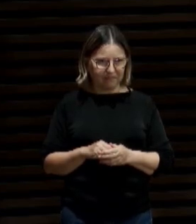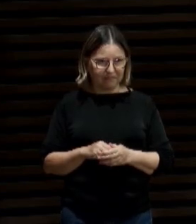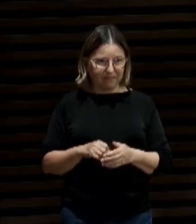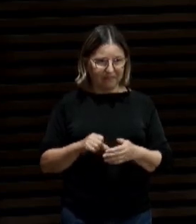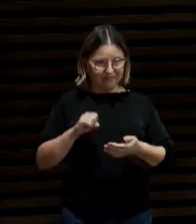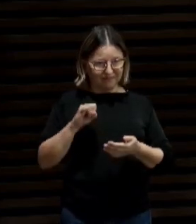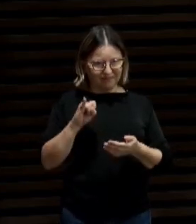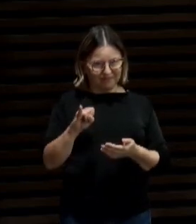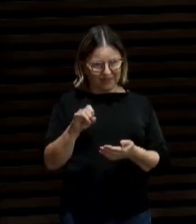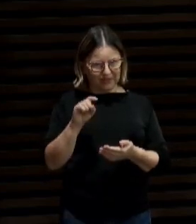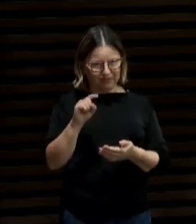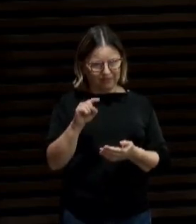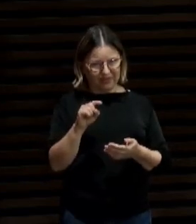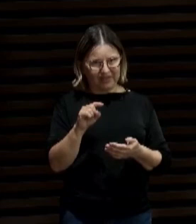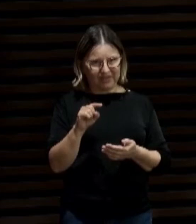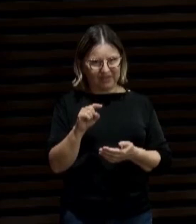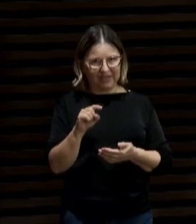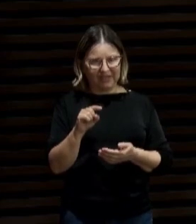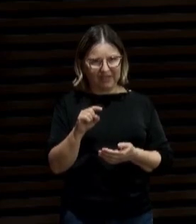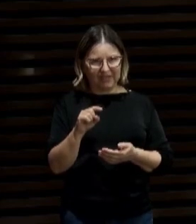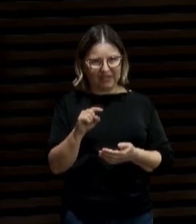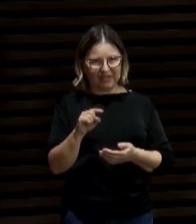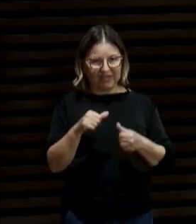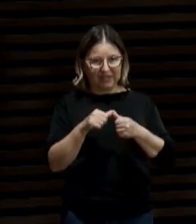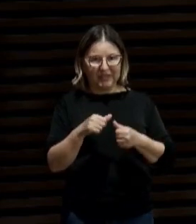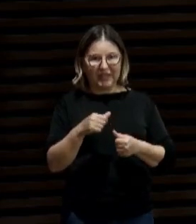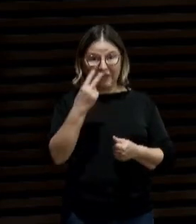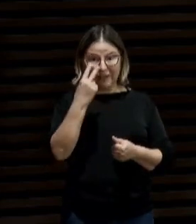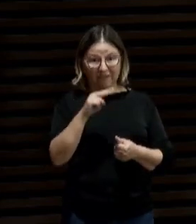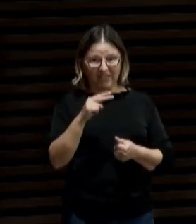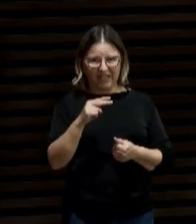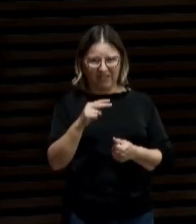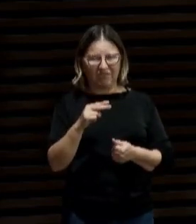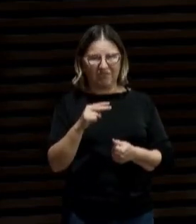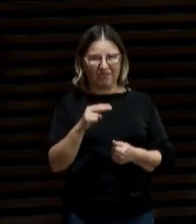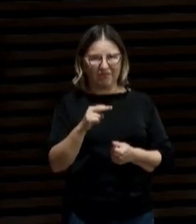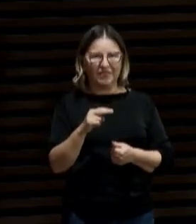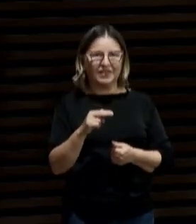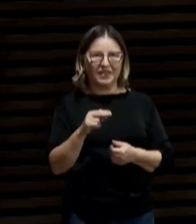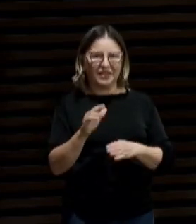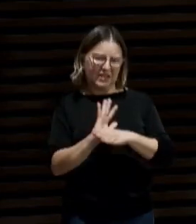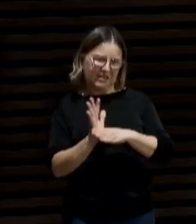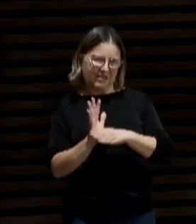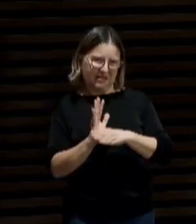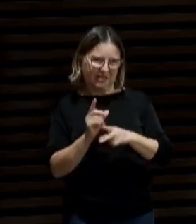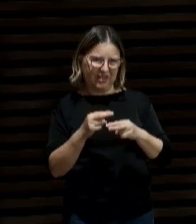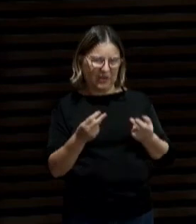tipo de cristianismo, para agora e vai para a palavra. Conferir se é isso que a Bíblia